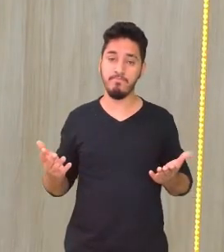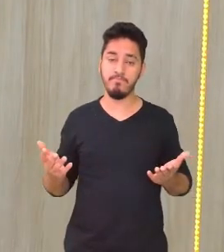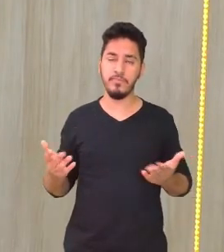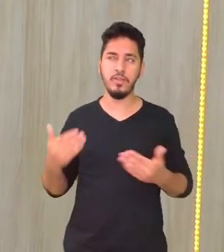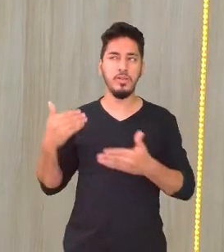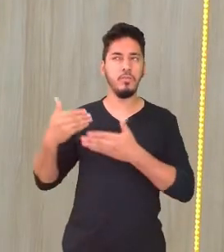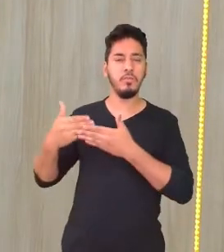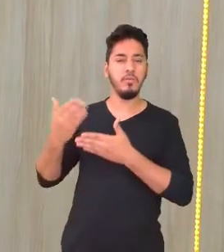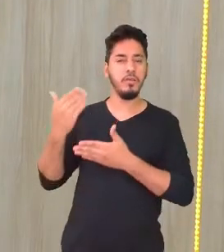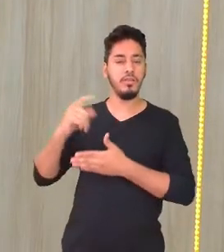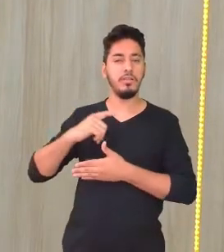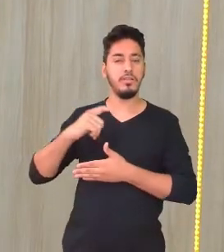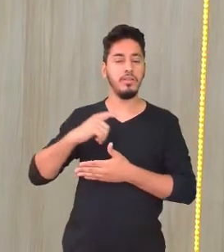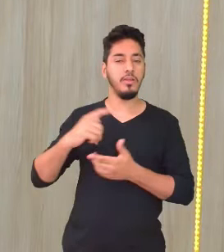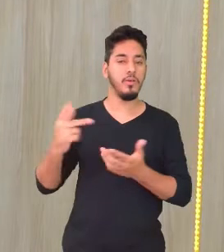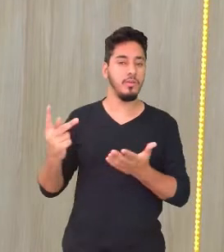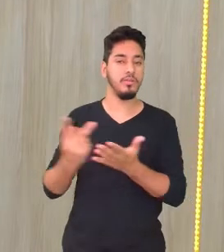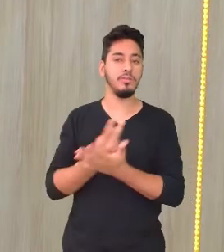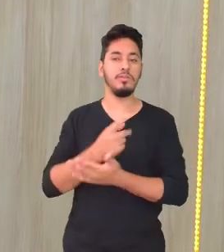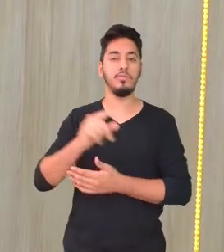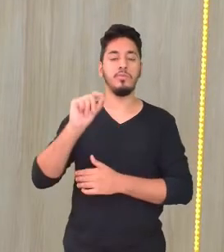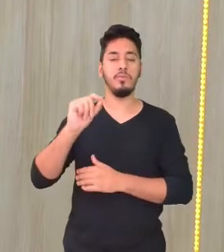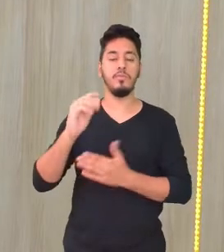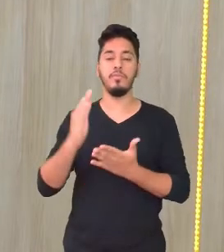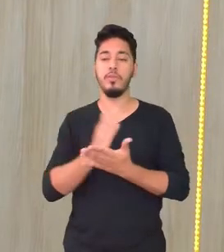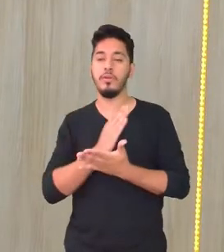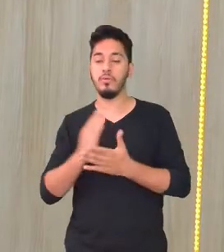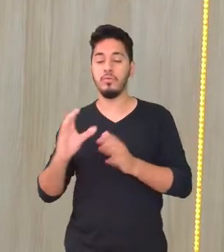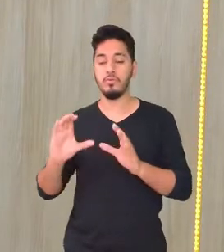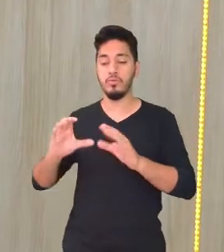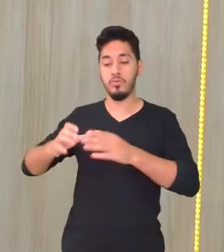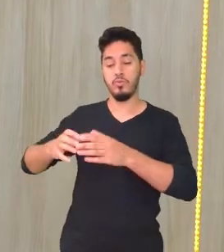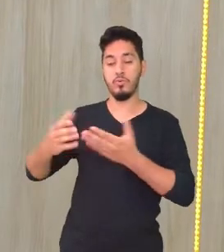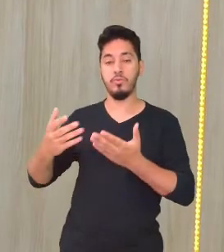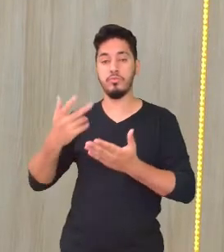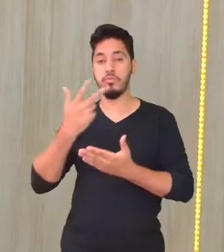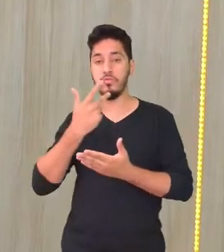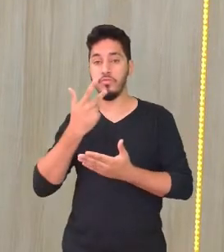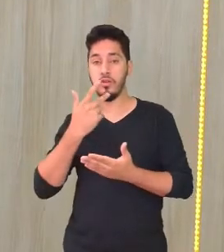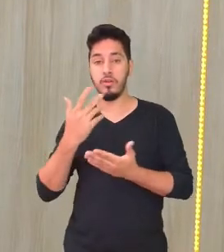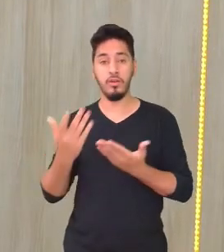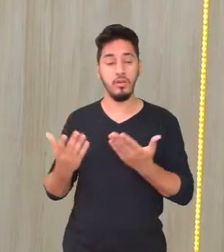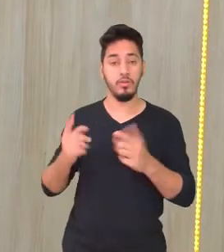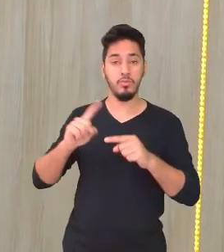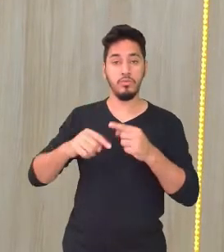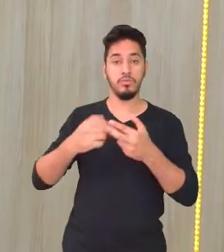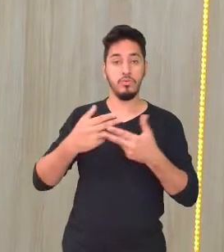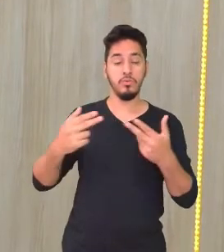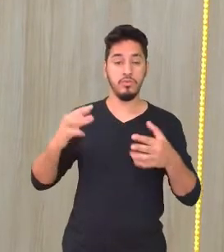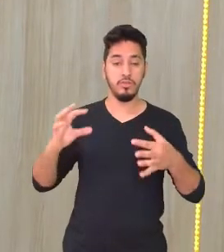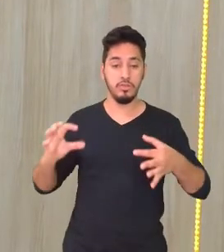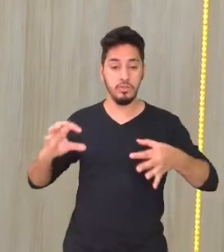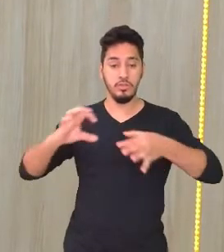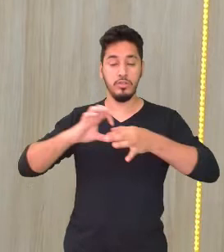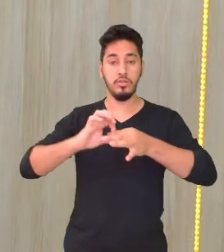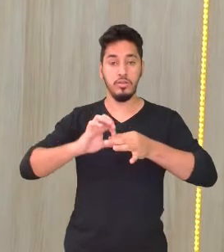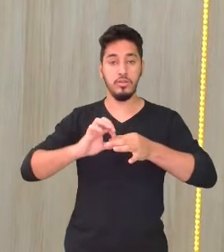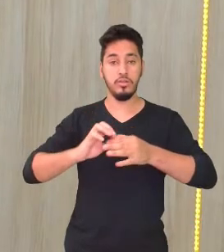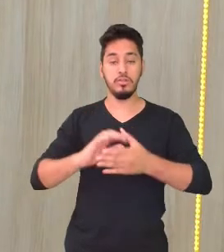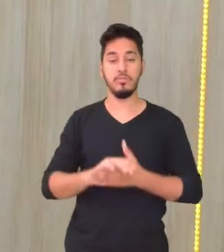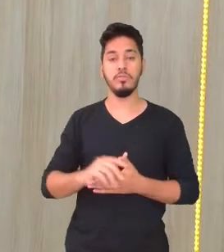Recentemente, a gente tem lidado, né, com alguns grupos que trazem uma dinâmica, né, ligada ao que eles chamam